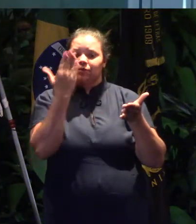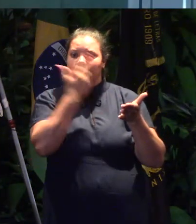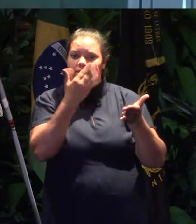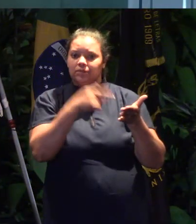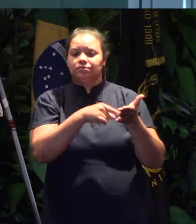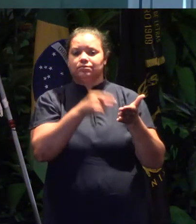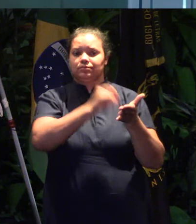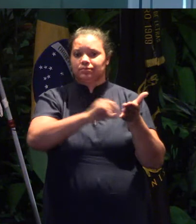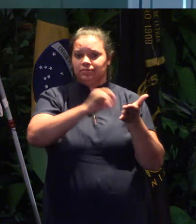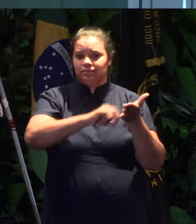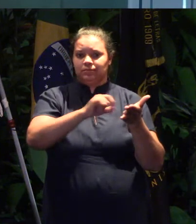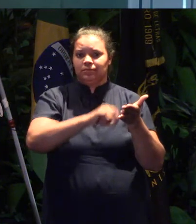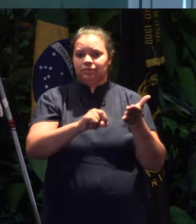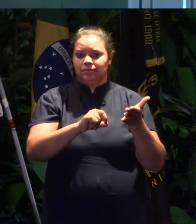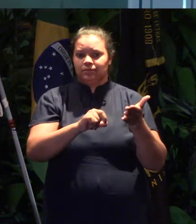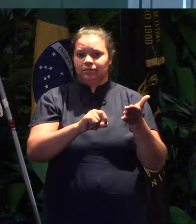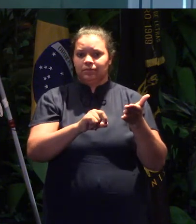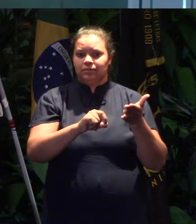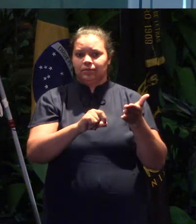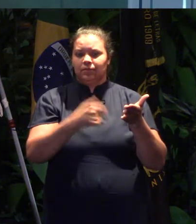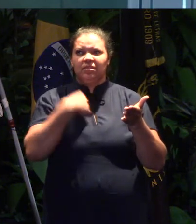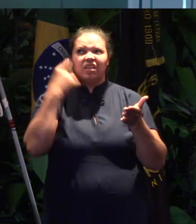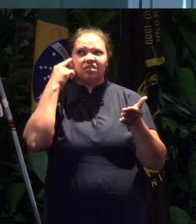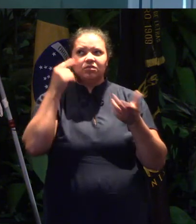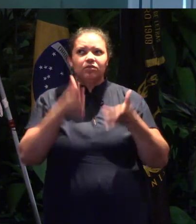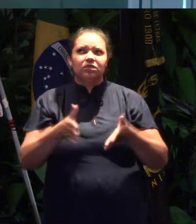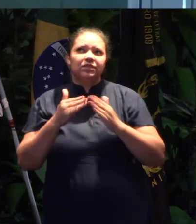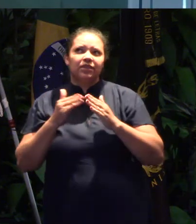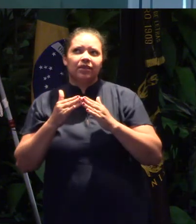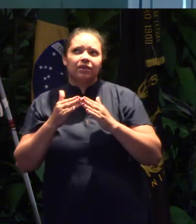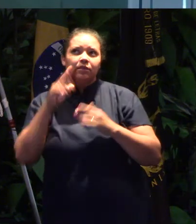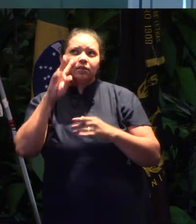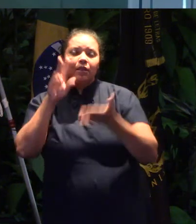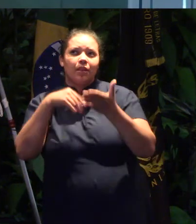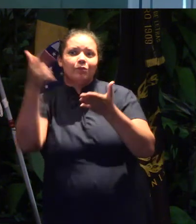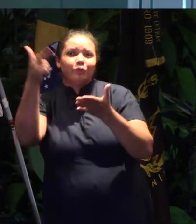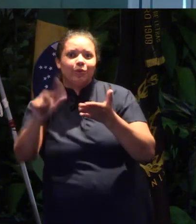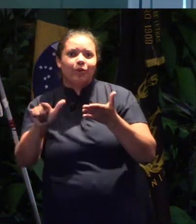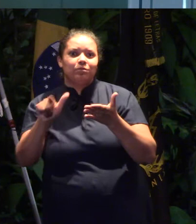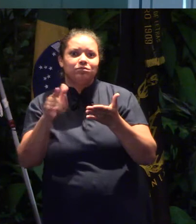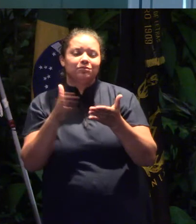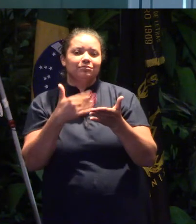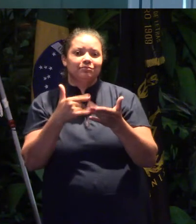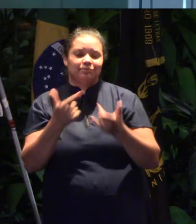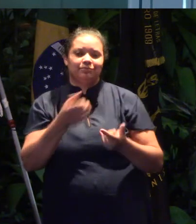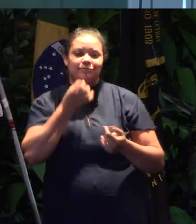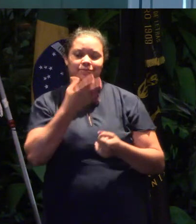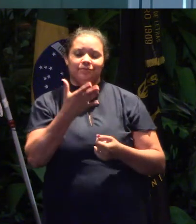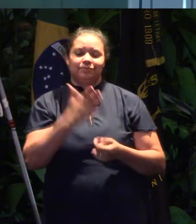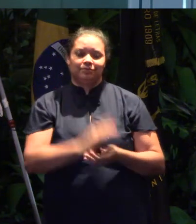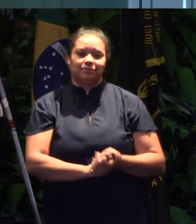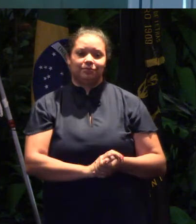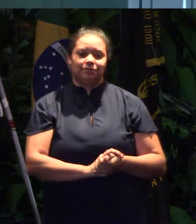acho que você está me provocando fazer isso, eu acho que eu vou chegar em casa e vou cotejar um com o outro. Obrigada. Mas